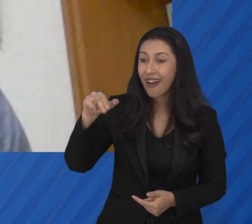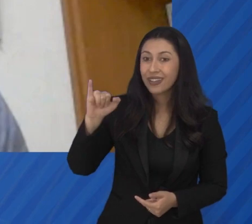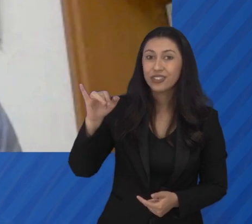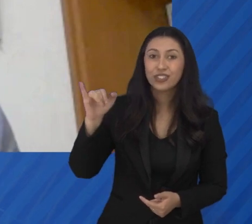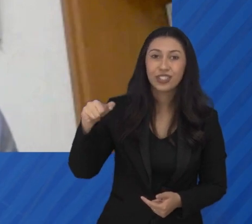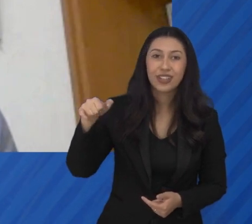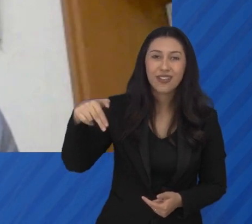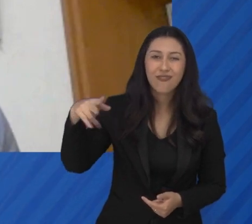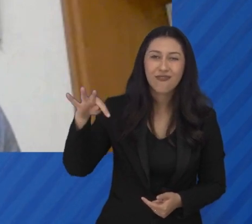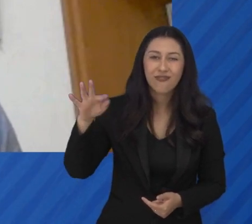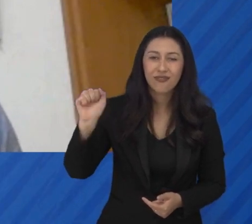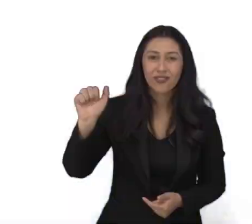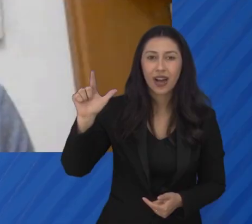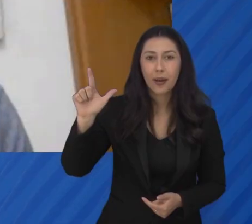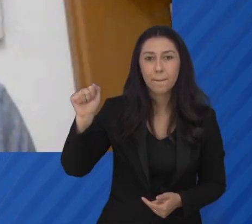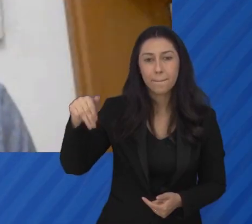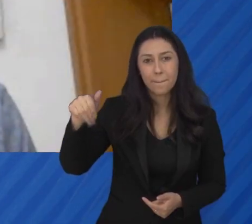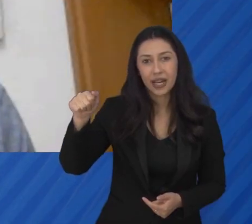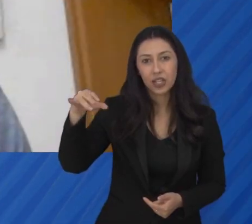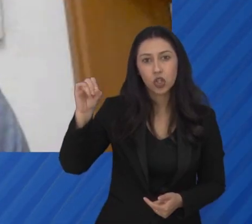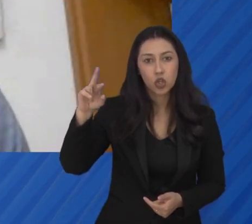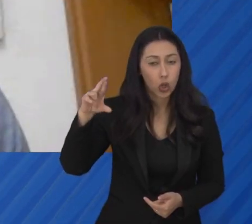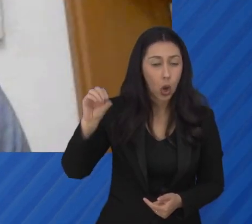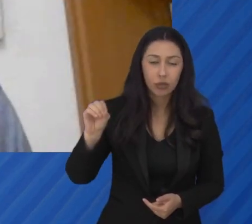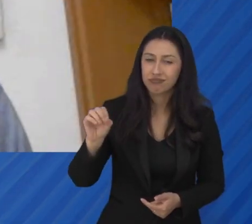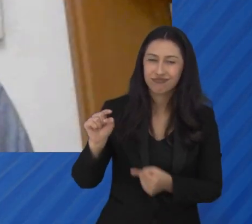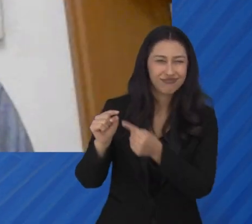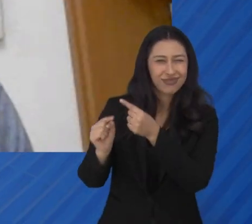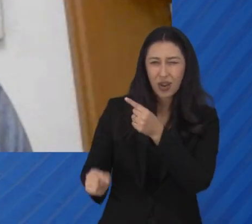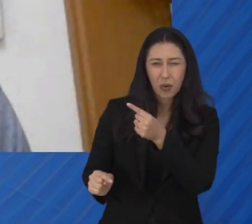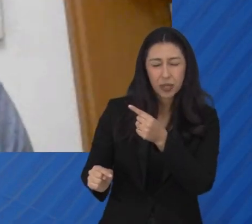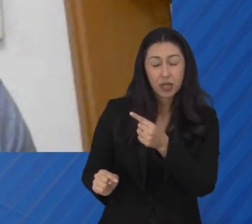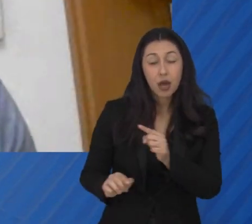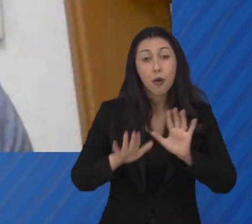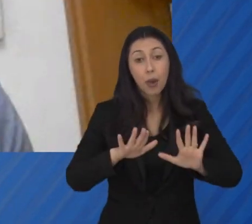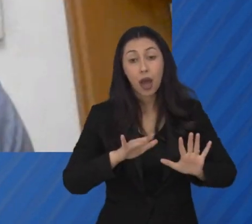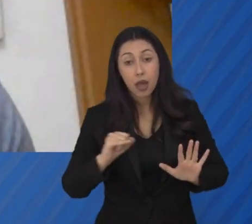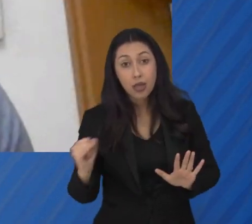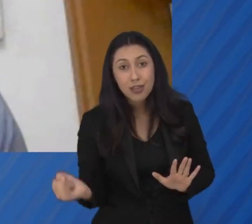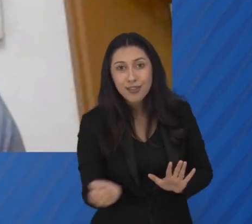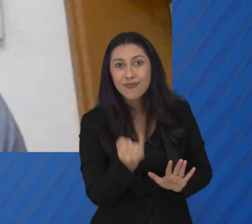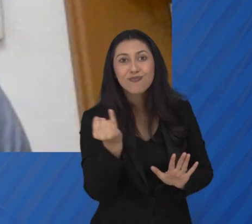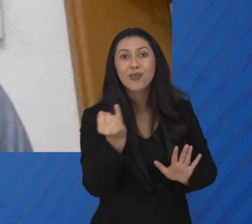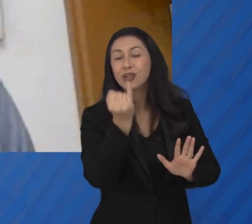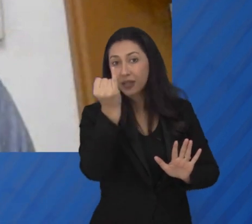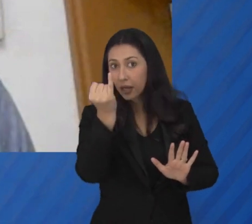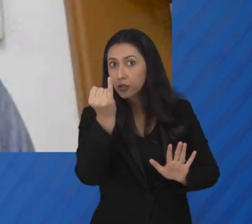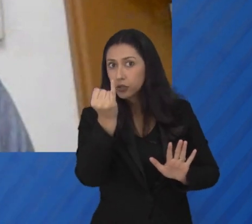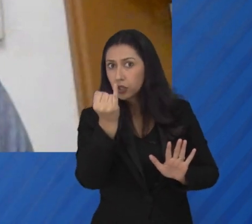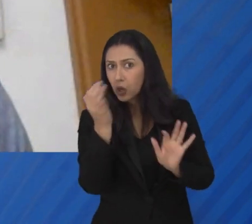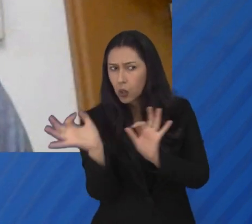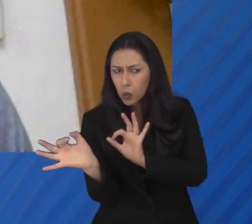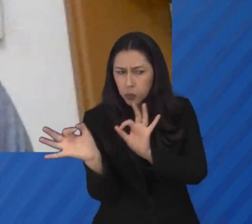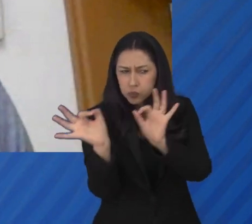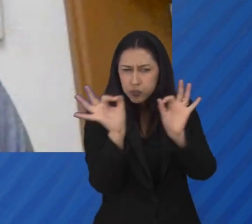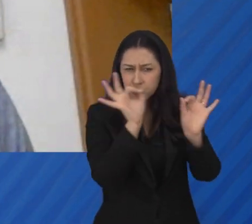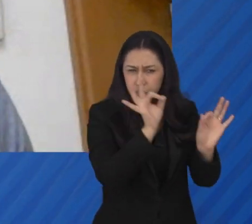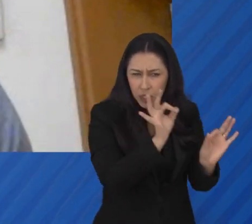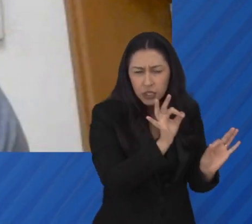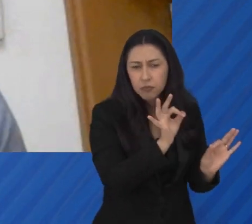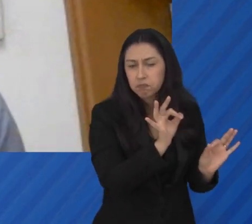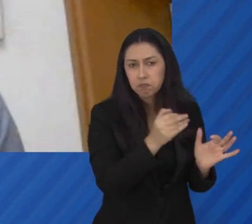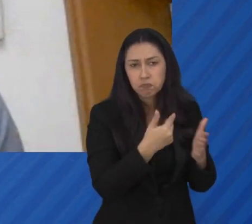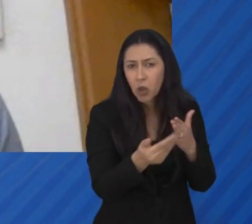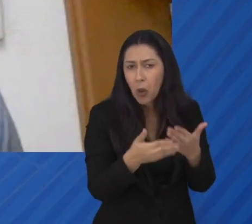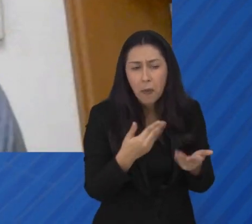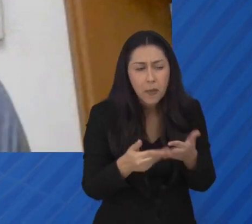Anti-inflamatórios não são recomendados. É muito importante a hidratação em praticamente todas as doenças